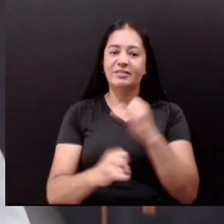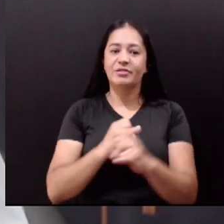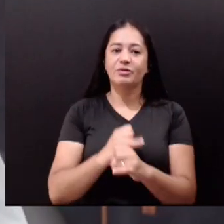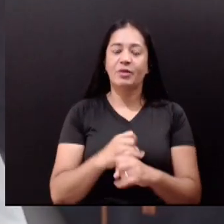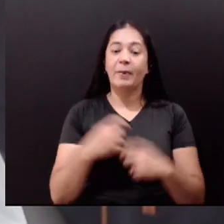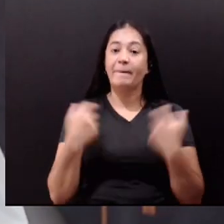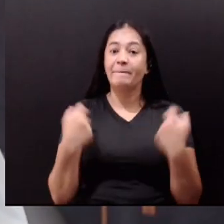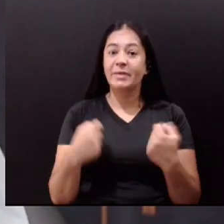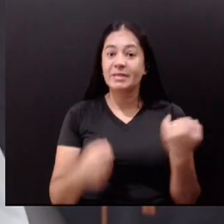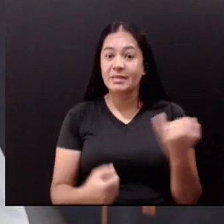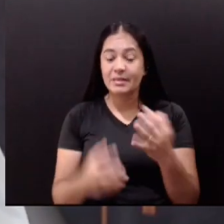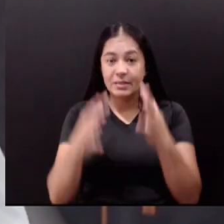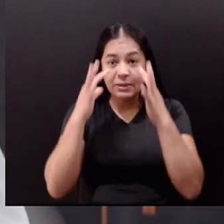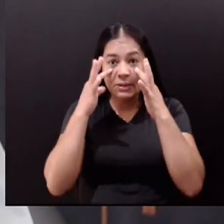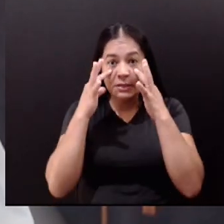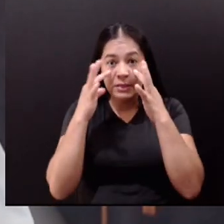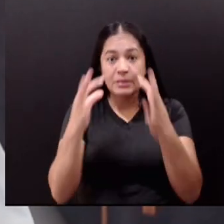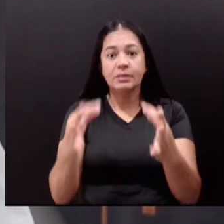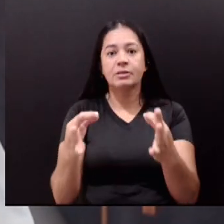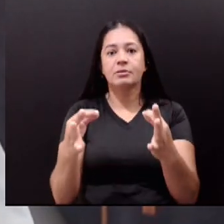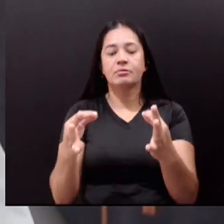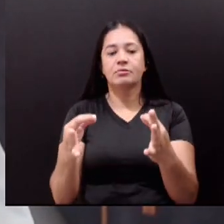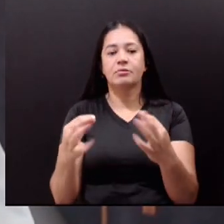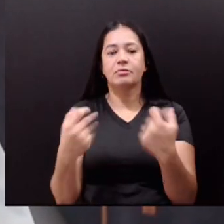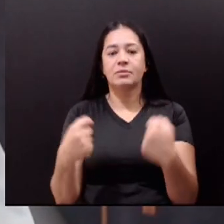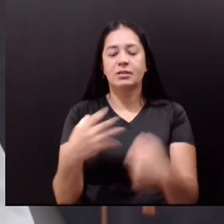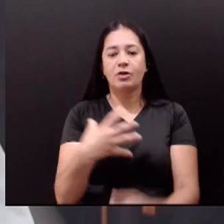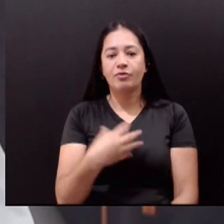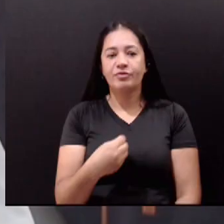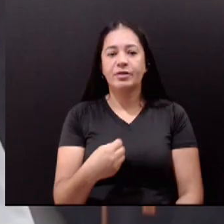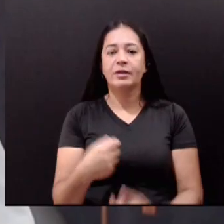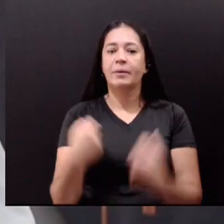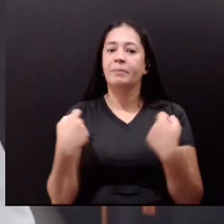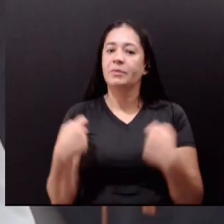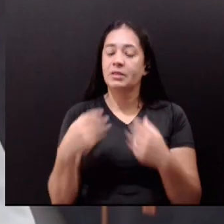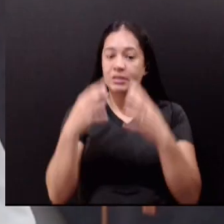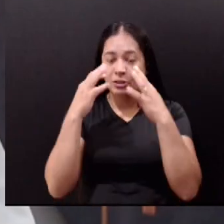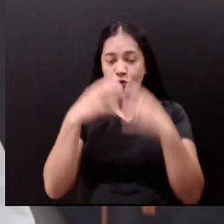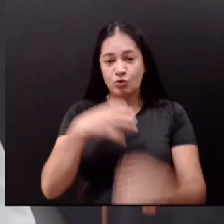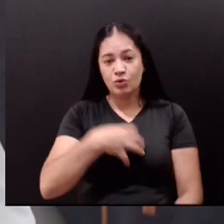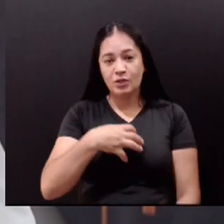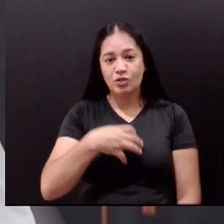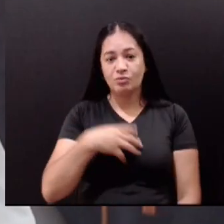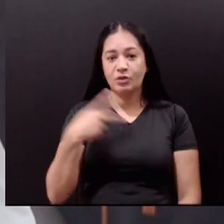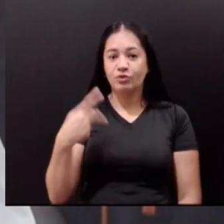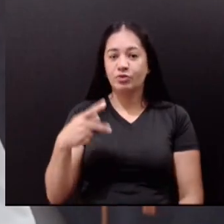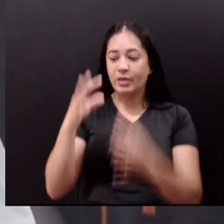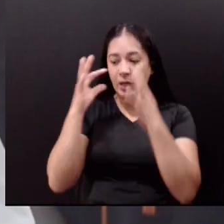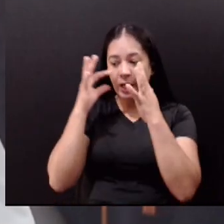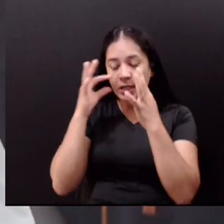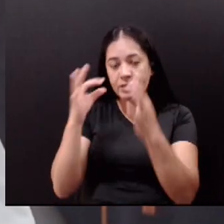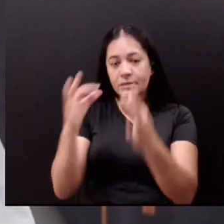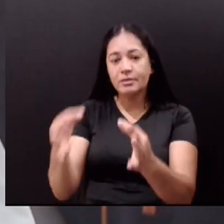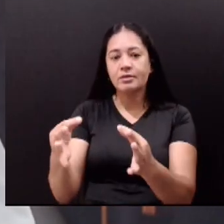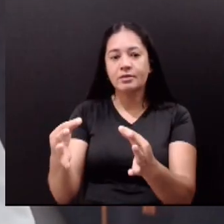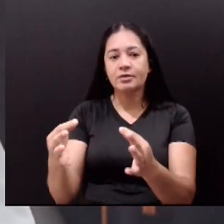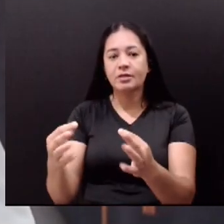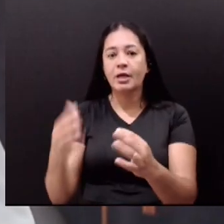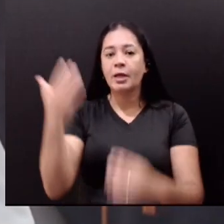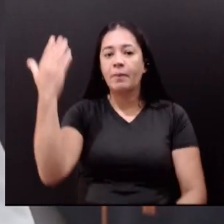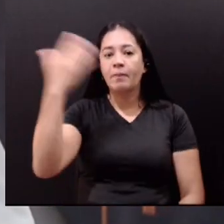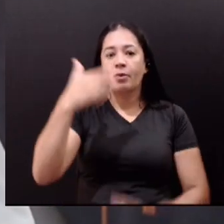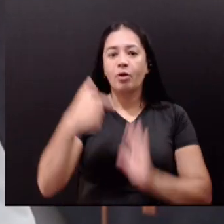escuta aberta para esse filho, tem que dar importância aos sentimentos dele e mostrar que mesmo nesse mundo,